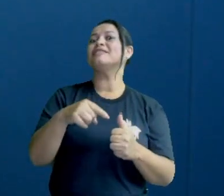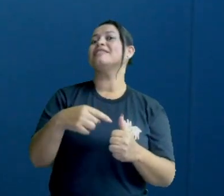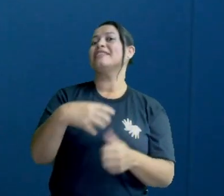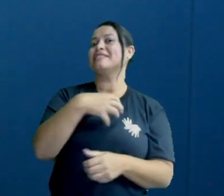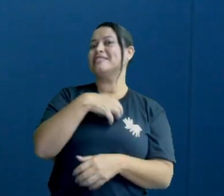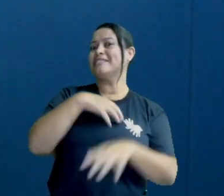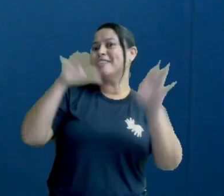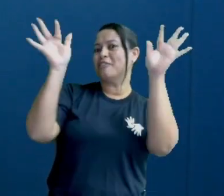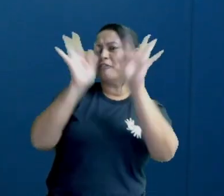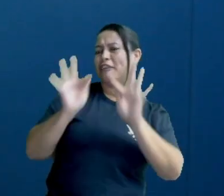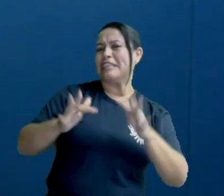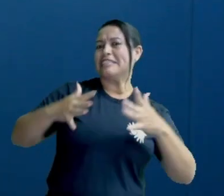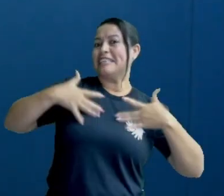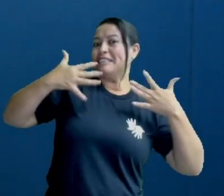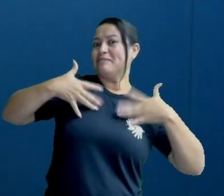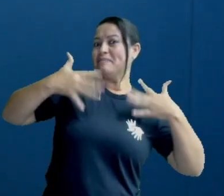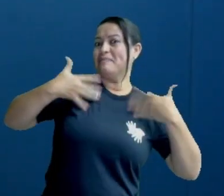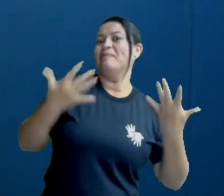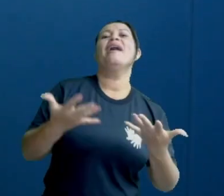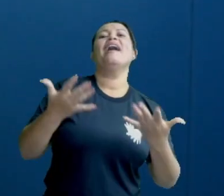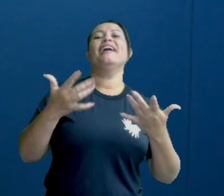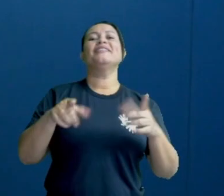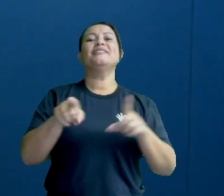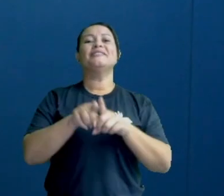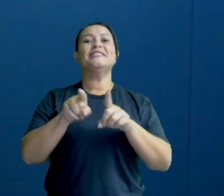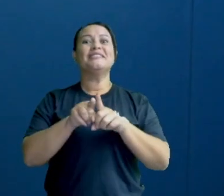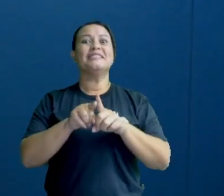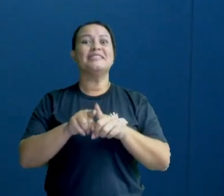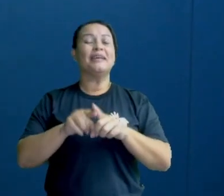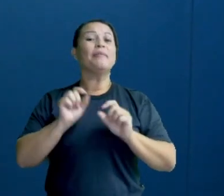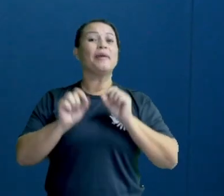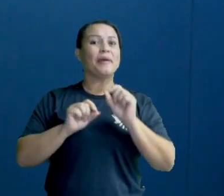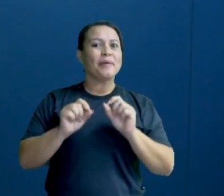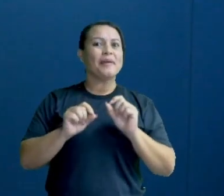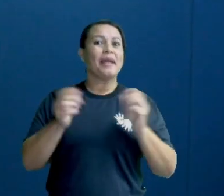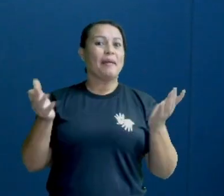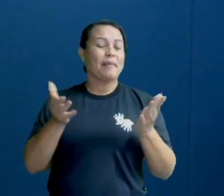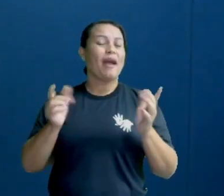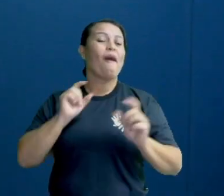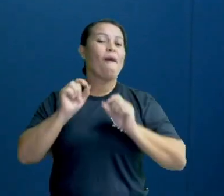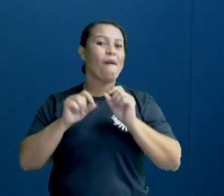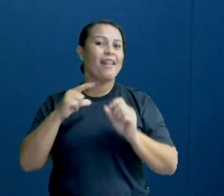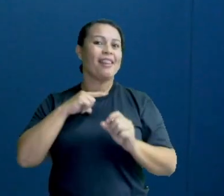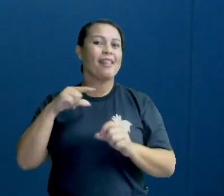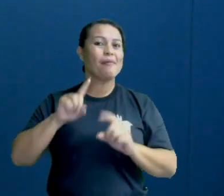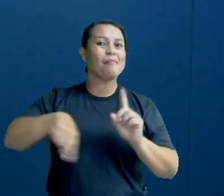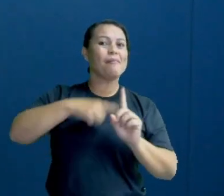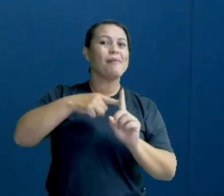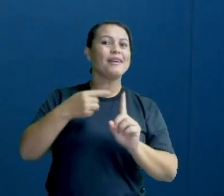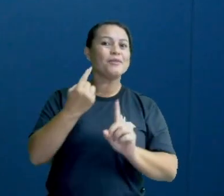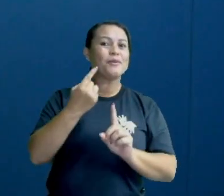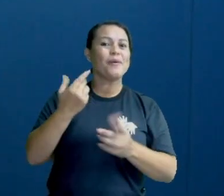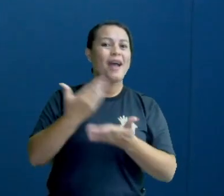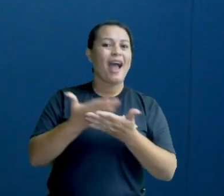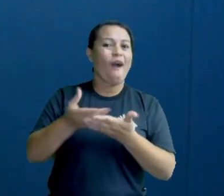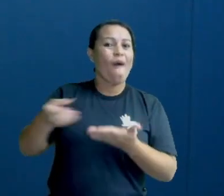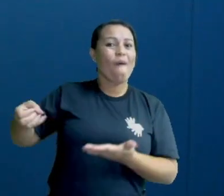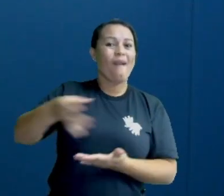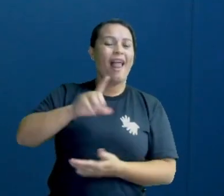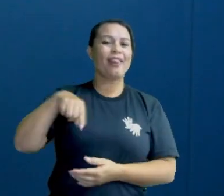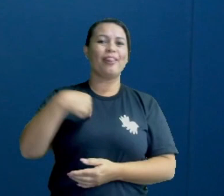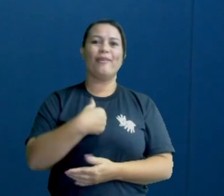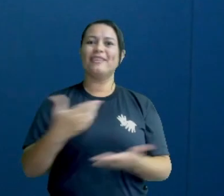estejam felizes, animados, empolgados para mais uma aula nossa aqui, tá